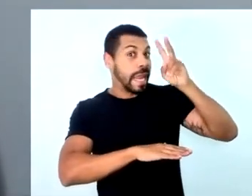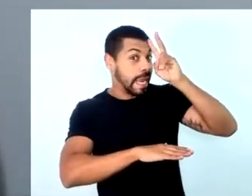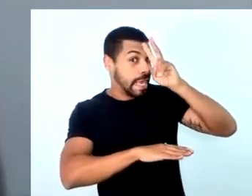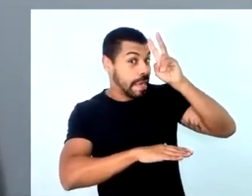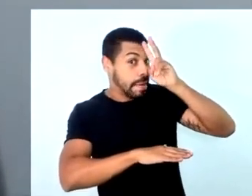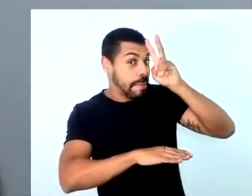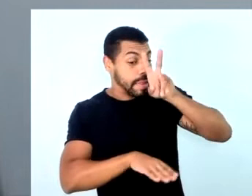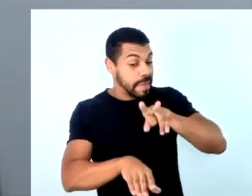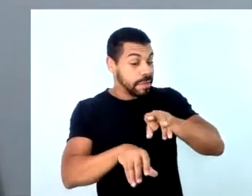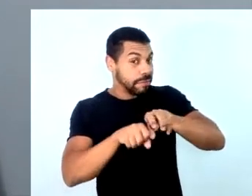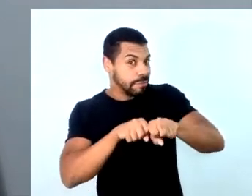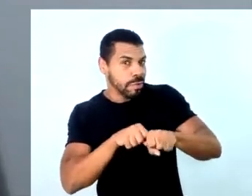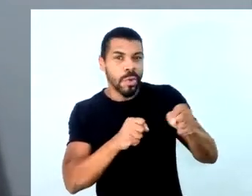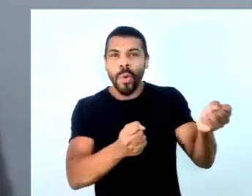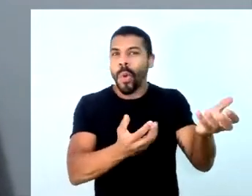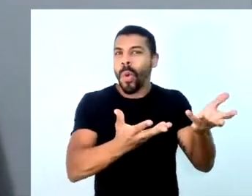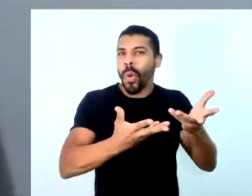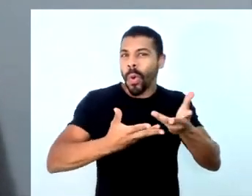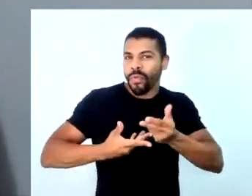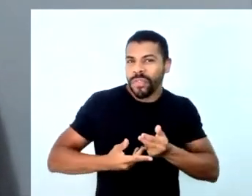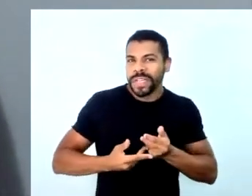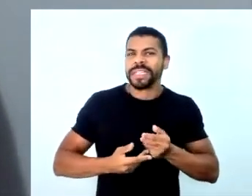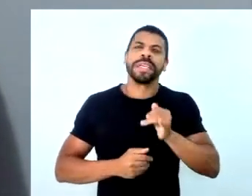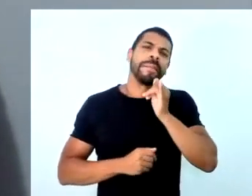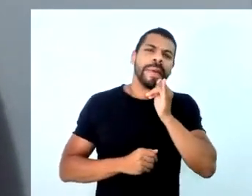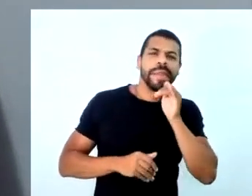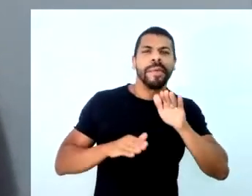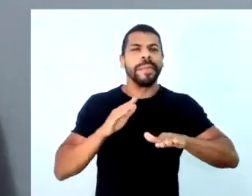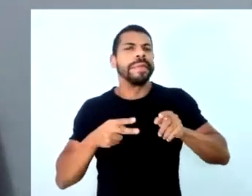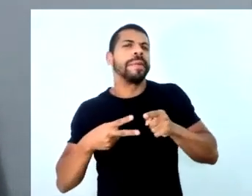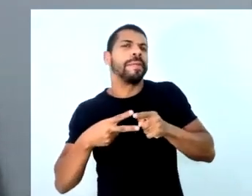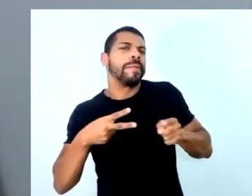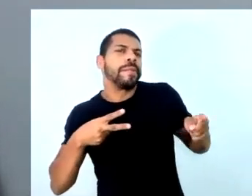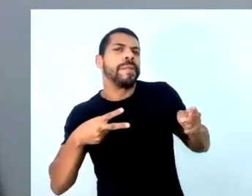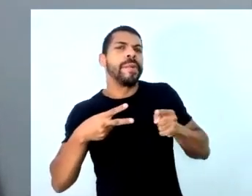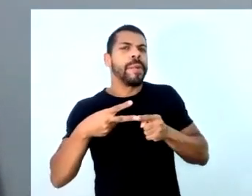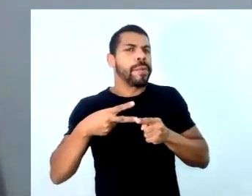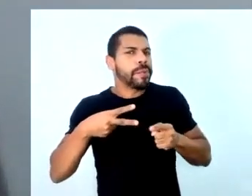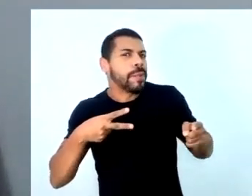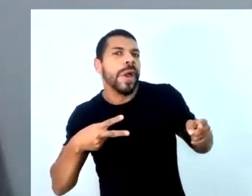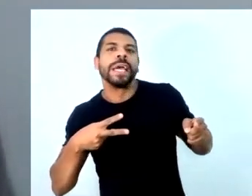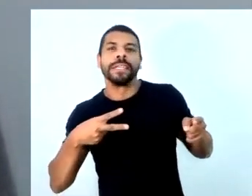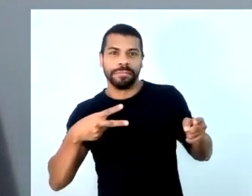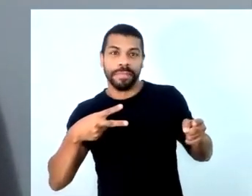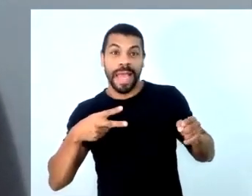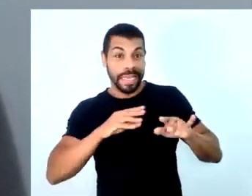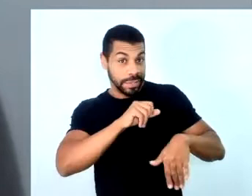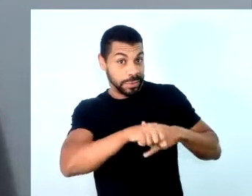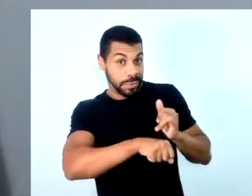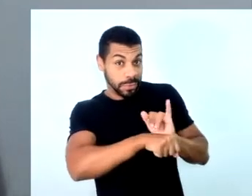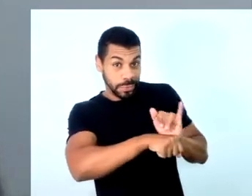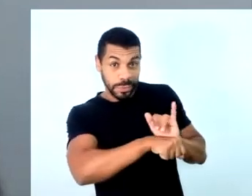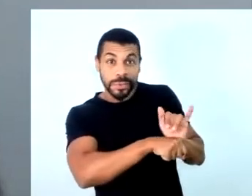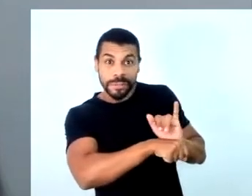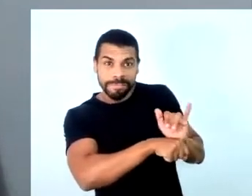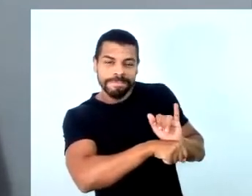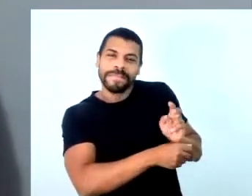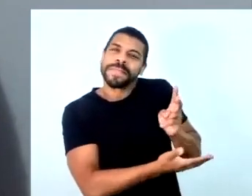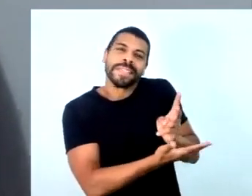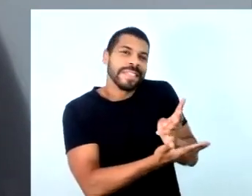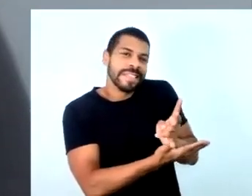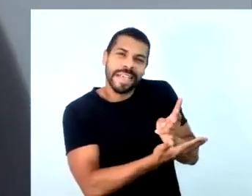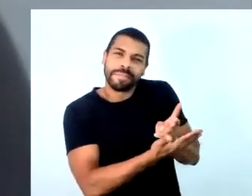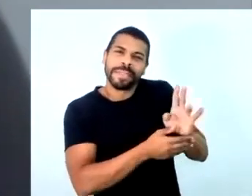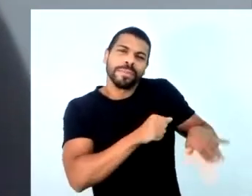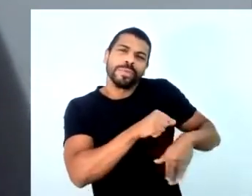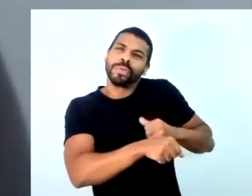uma vez, lembrando que Formação SPCine Convida quinzenalmente, acontece aqui no nosso YouTube da SPCine e